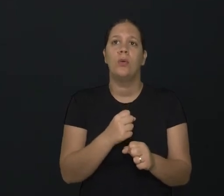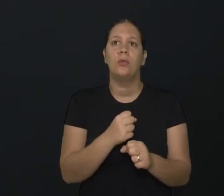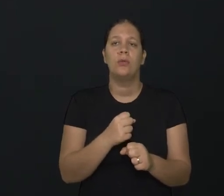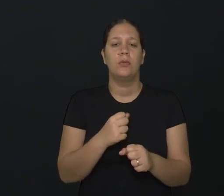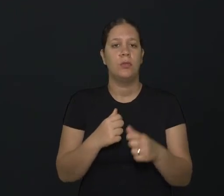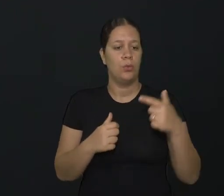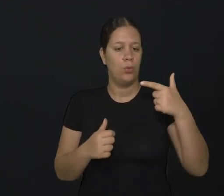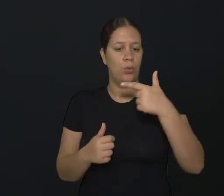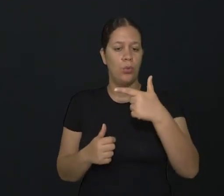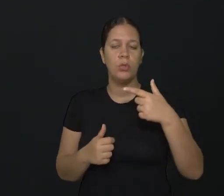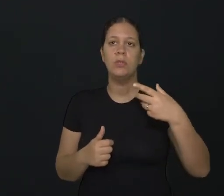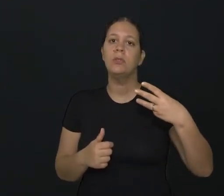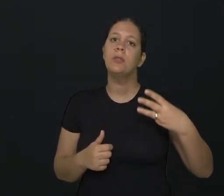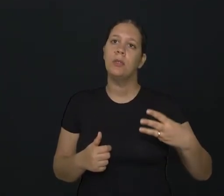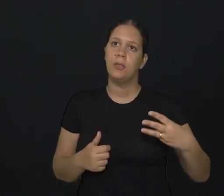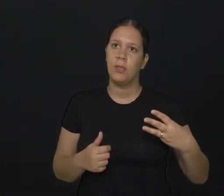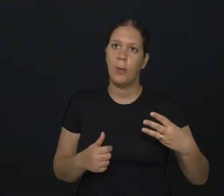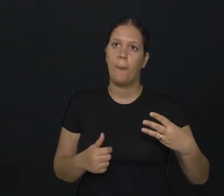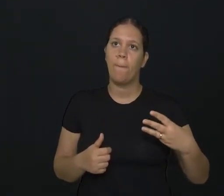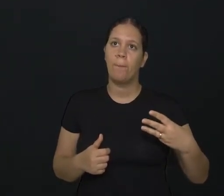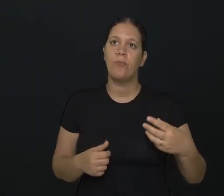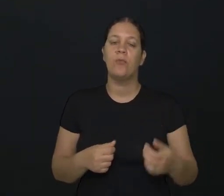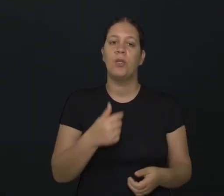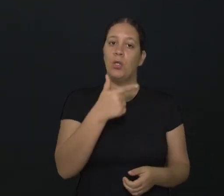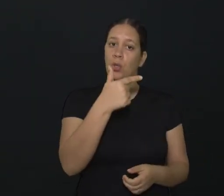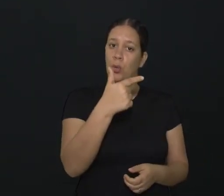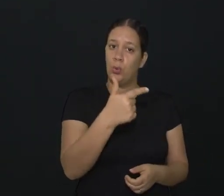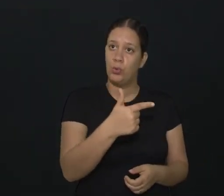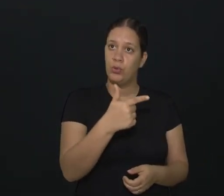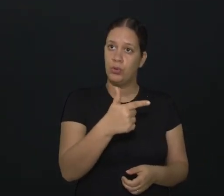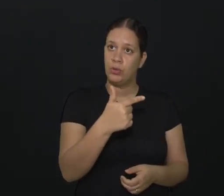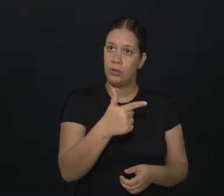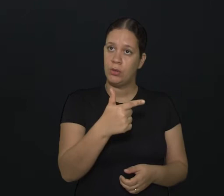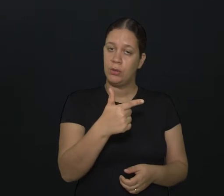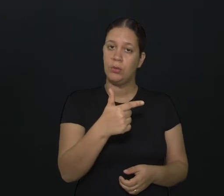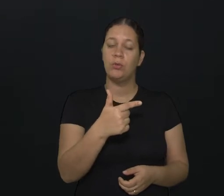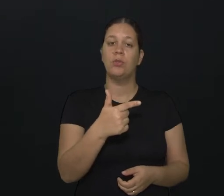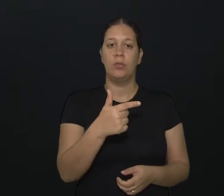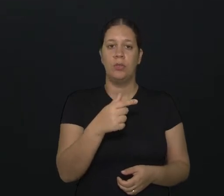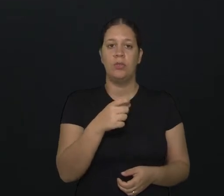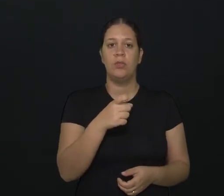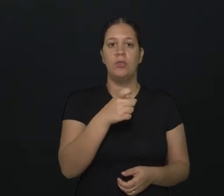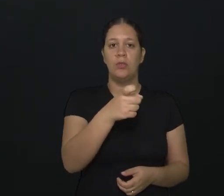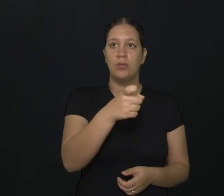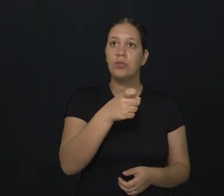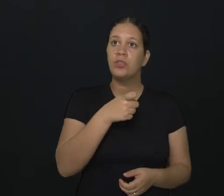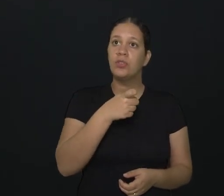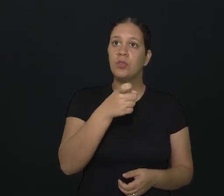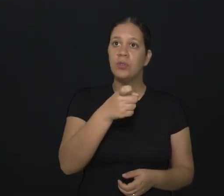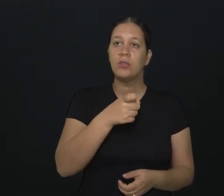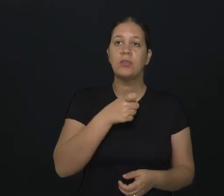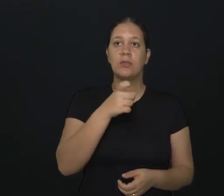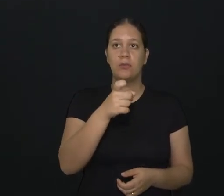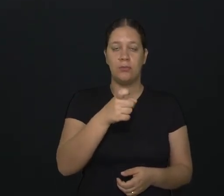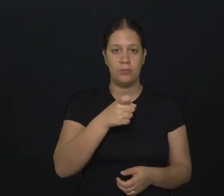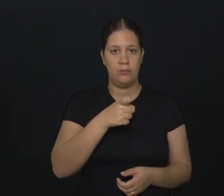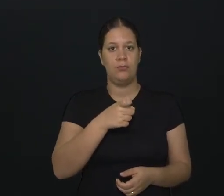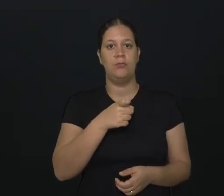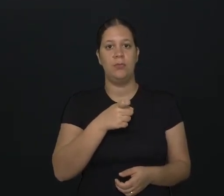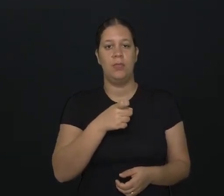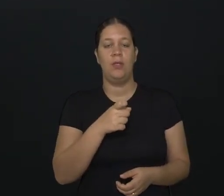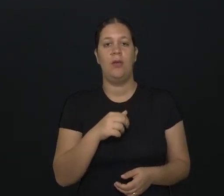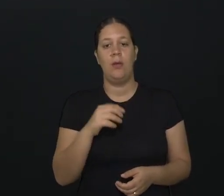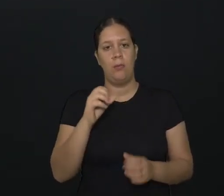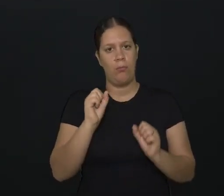como pontos 2 e 3. Opa, é 2 para x, sendo assim, então, a partir do 0 a gente anda 2